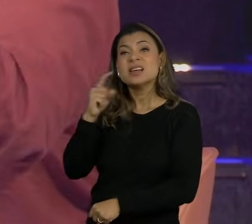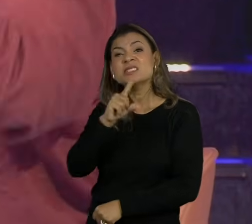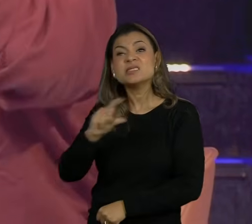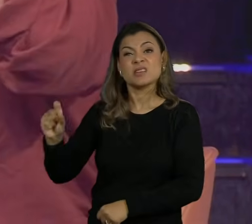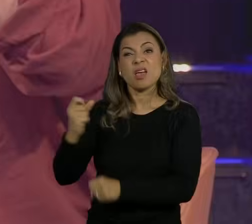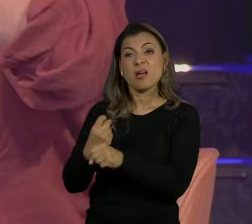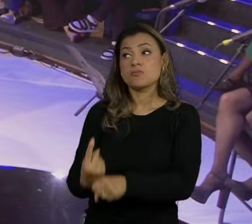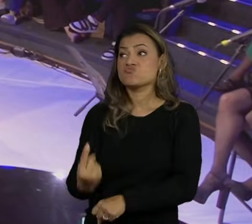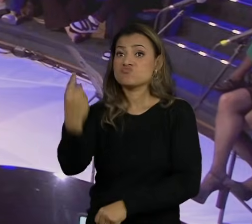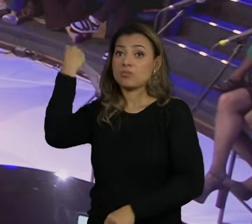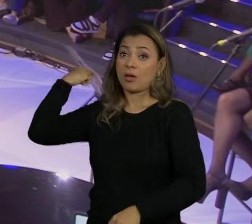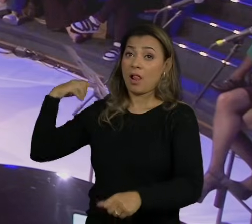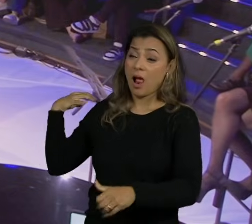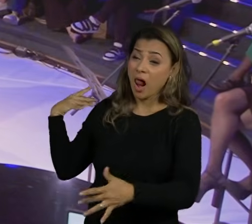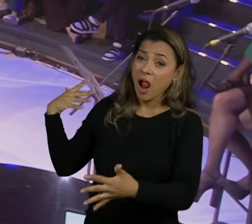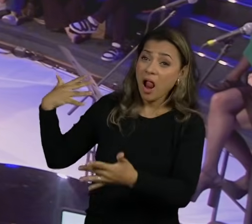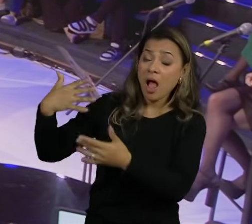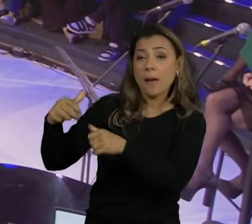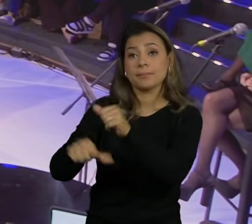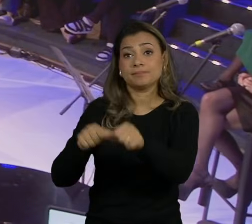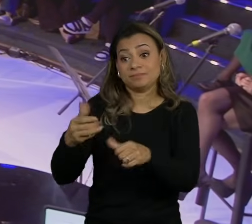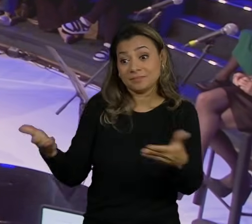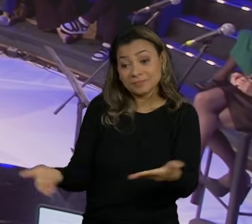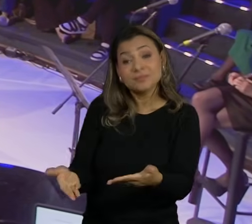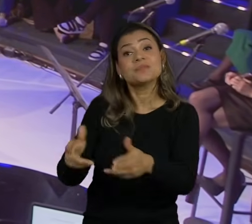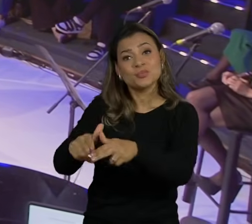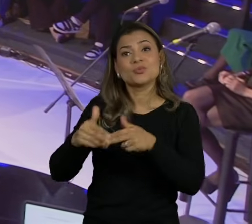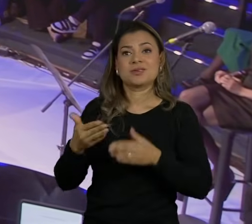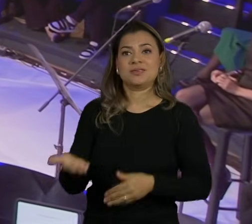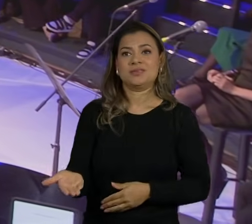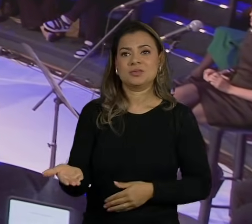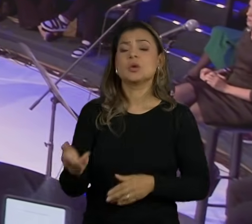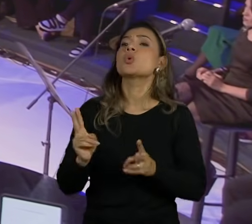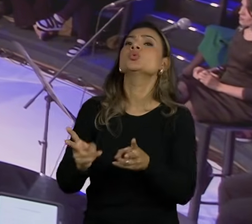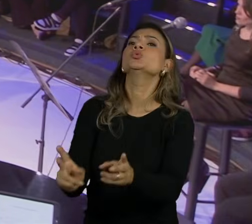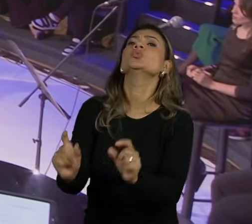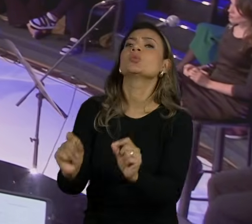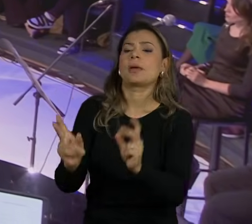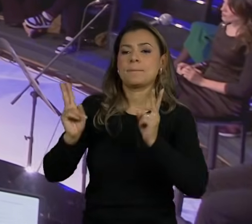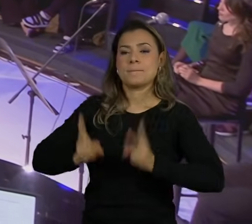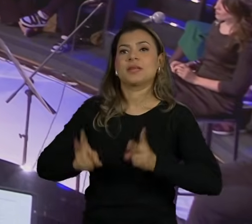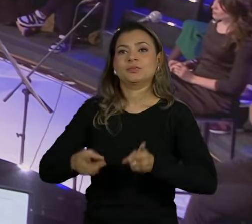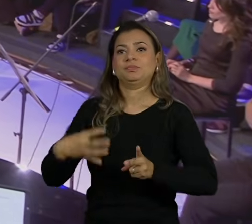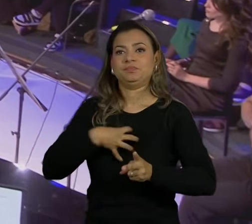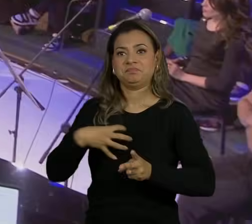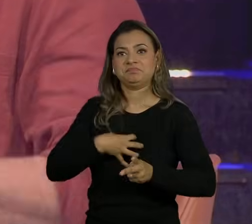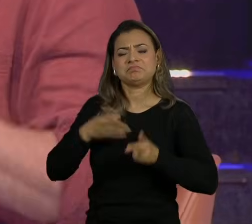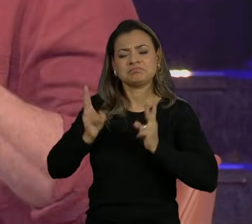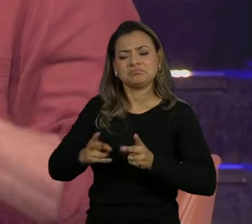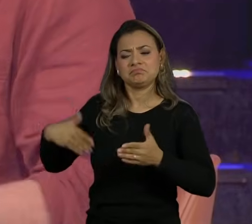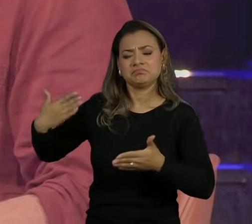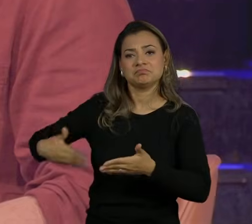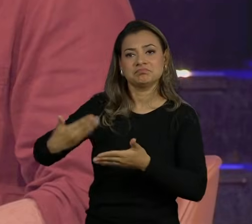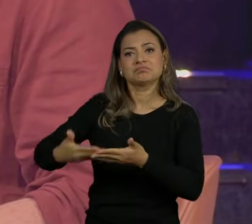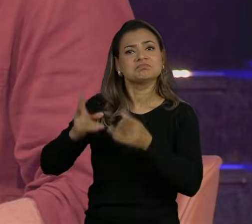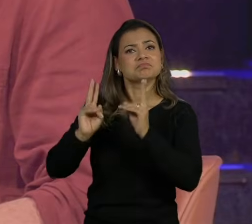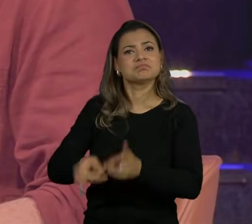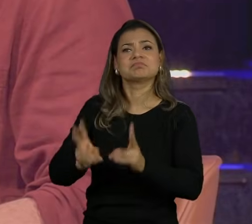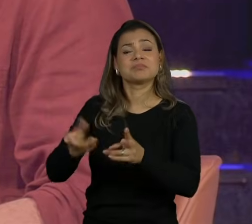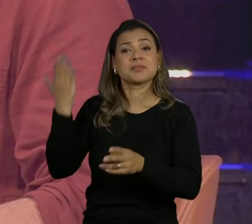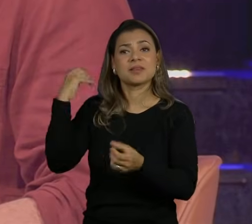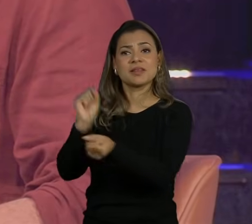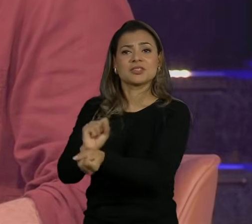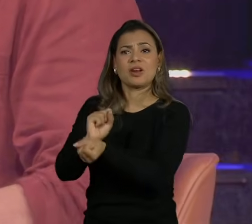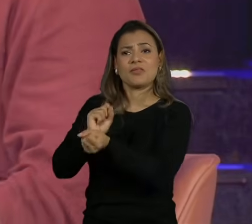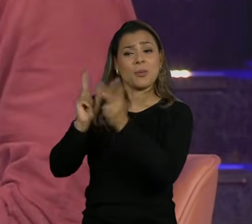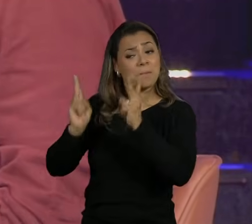né, modernizada, digamos assim, né? E ela mantém o quê? A mesma estrutura que existia no tempo da escravidão entre